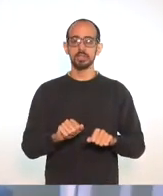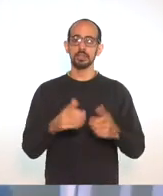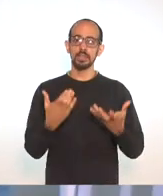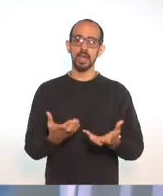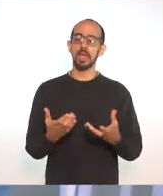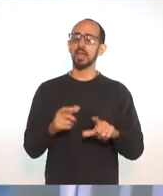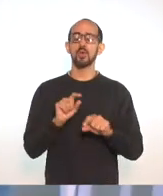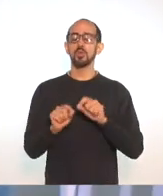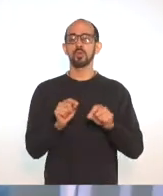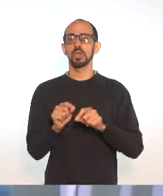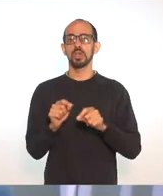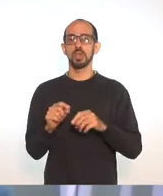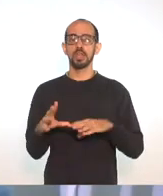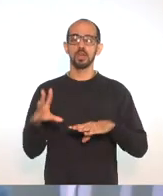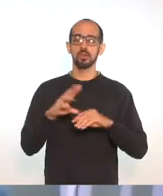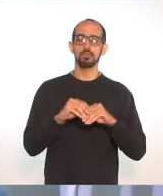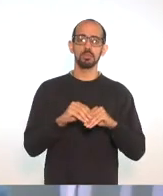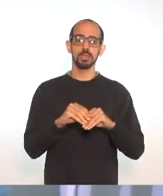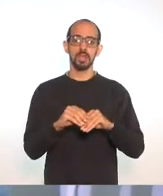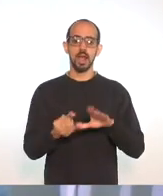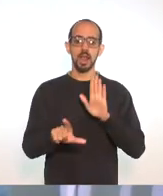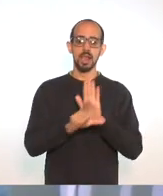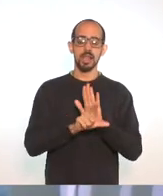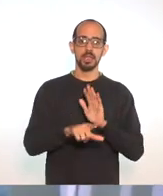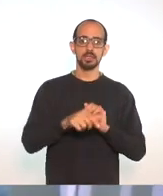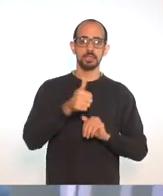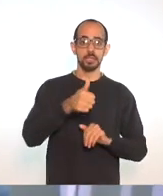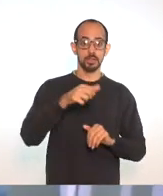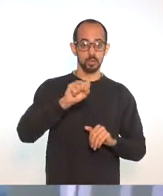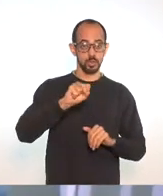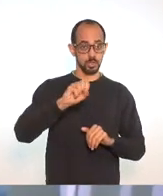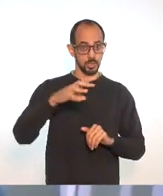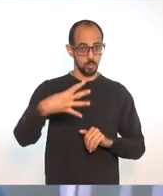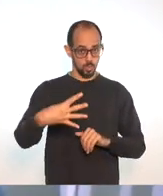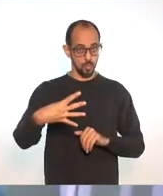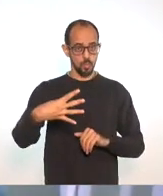acrescentar e a lei complementar 184